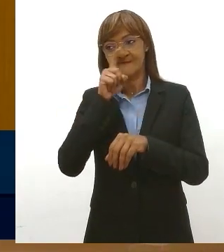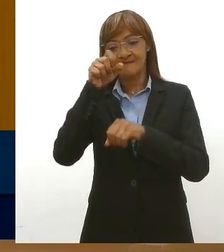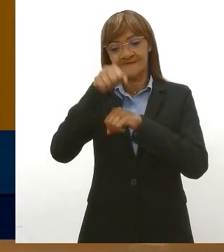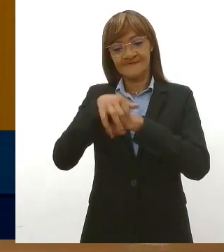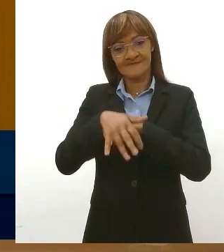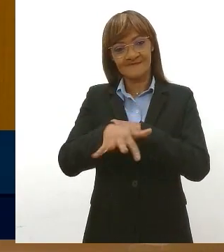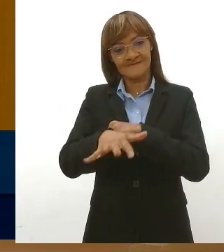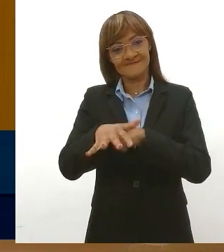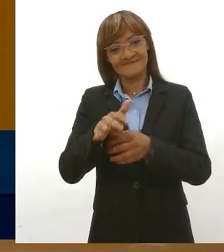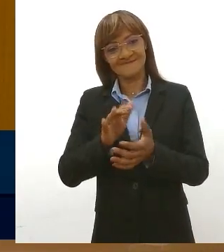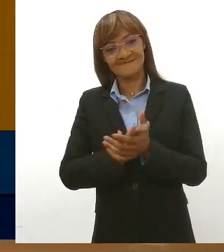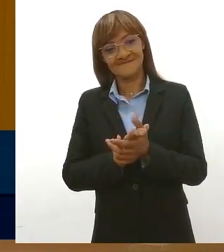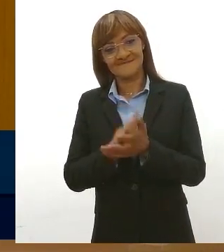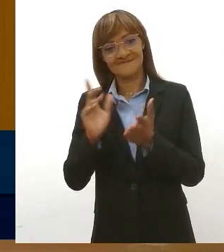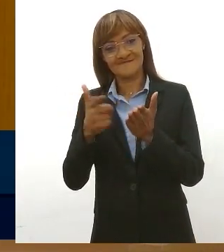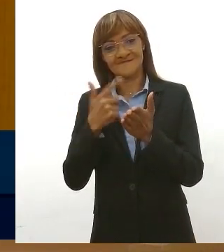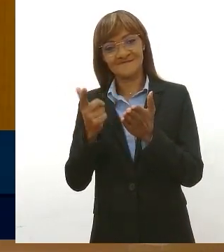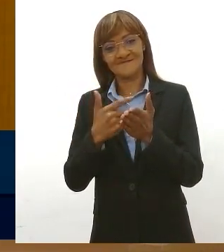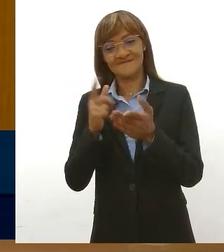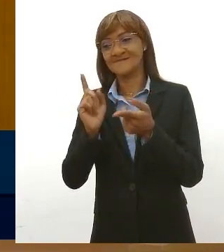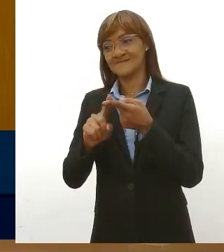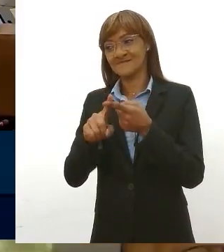questão de conflito. Deus abençoe.